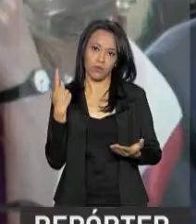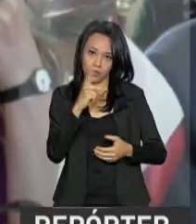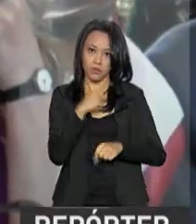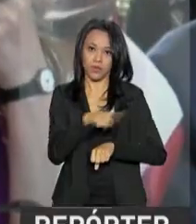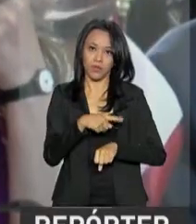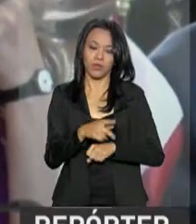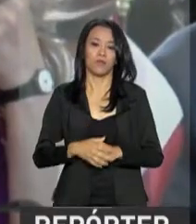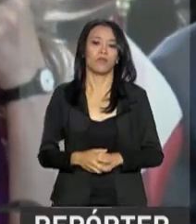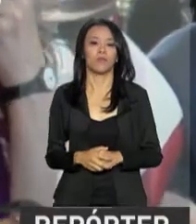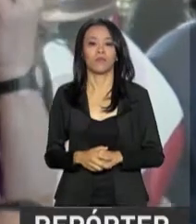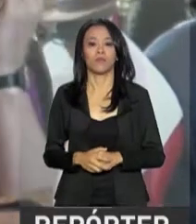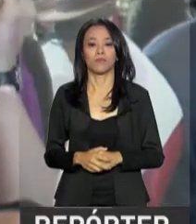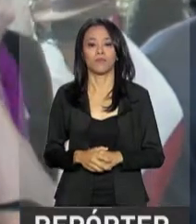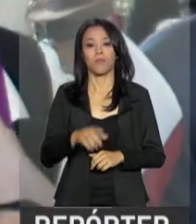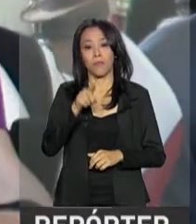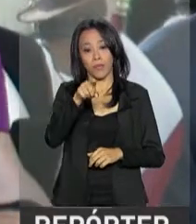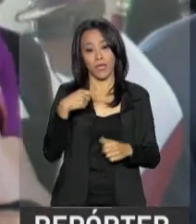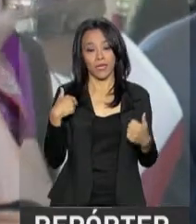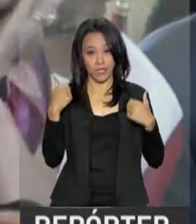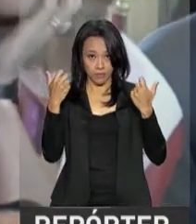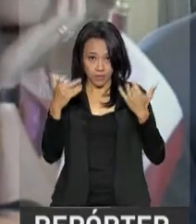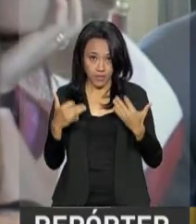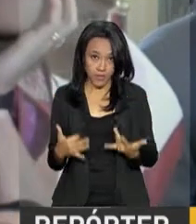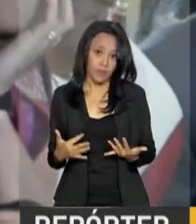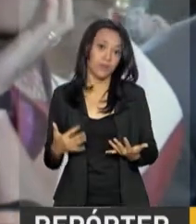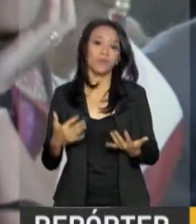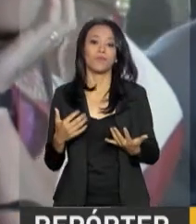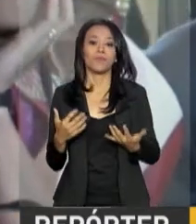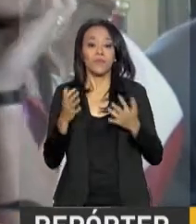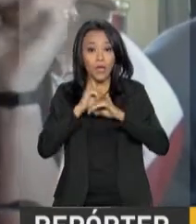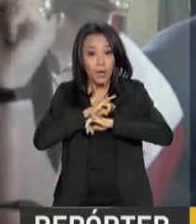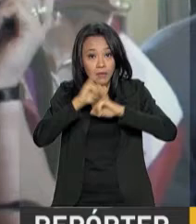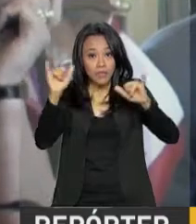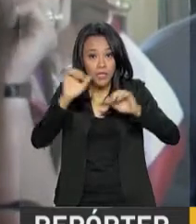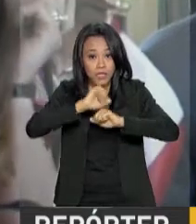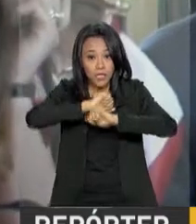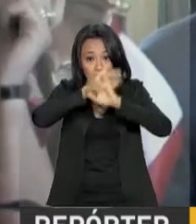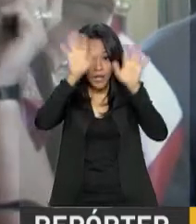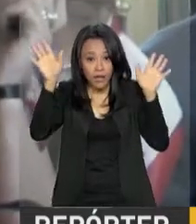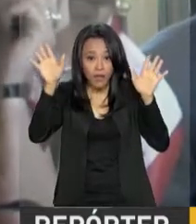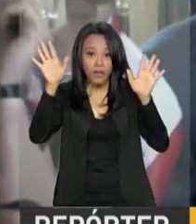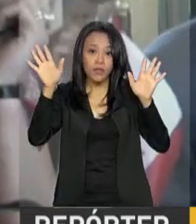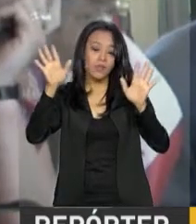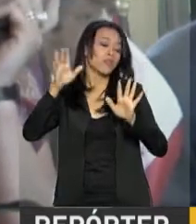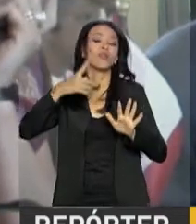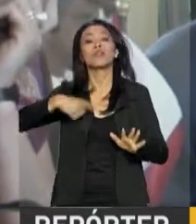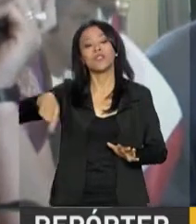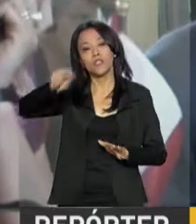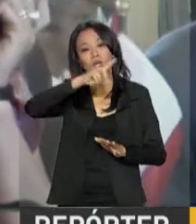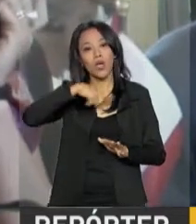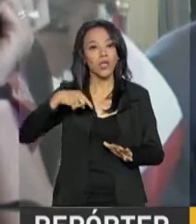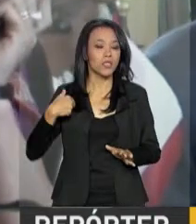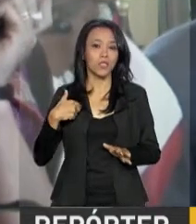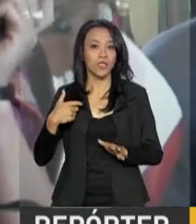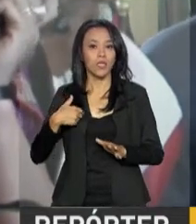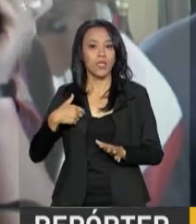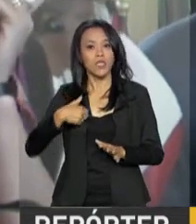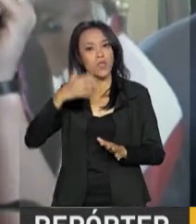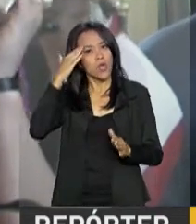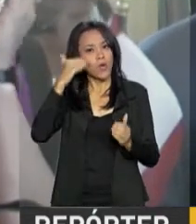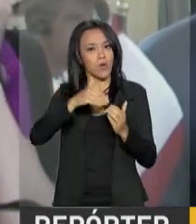deve irmana dessa reunião uma mensagem clara que nós rejeitamos o autoritarismo